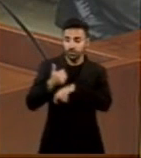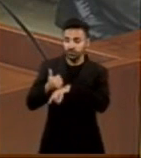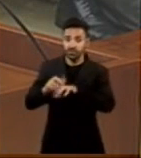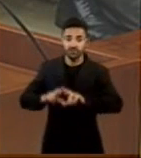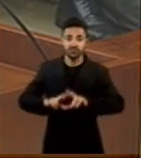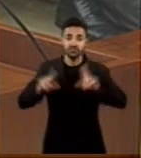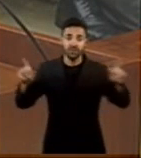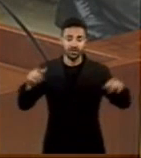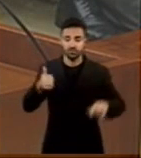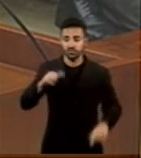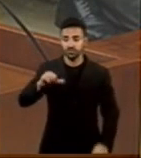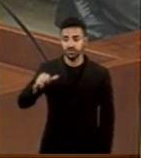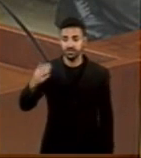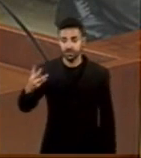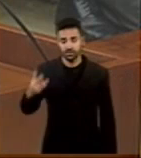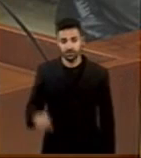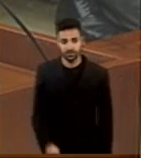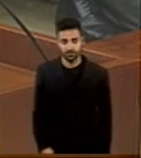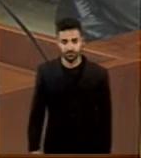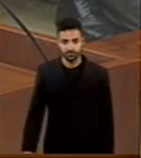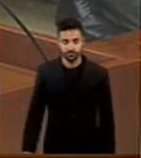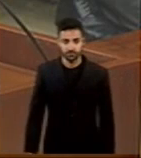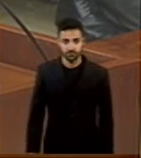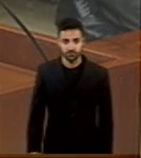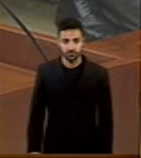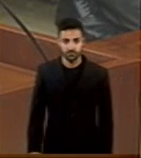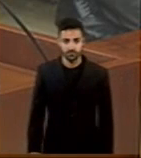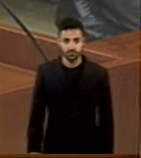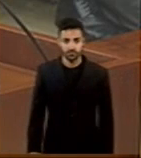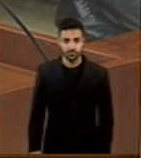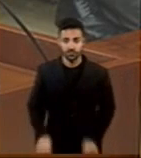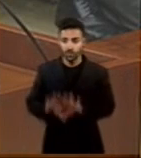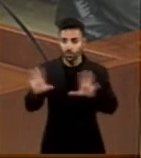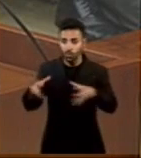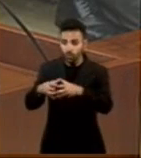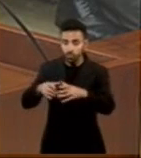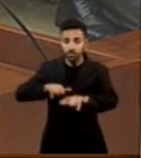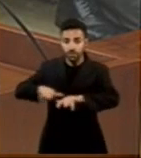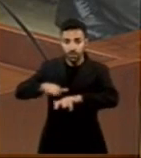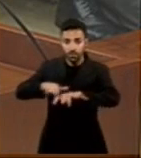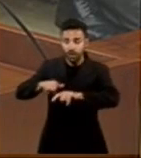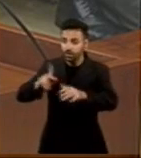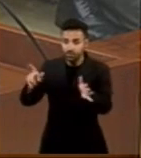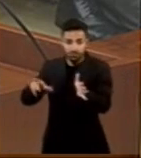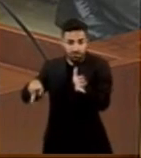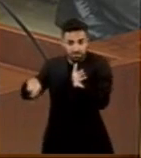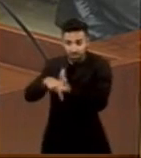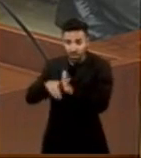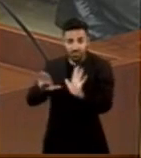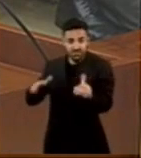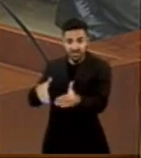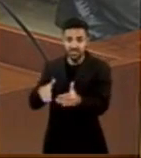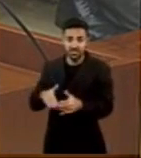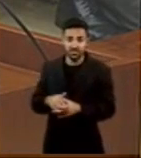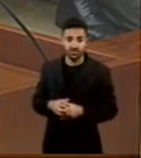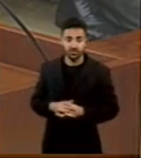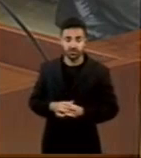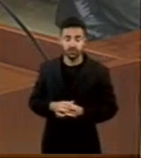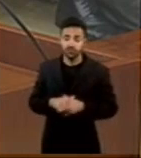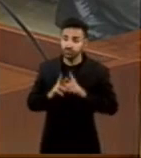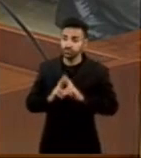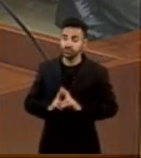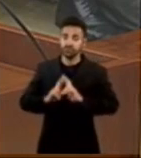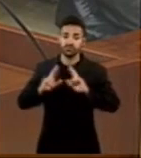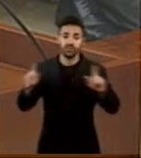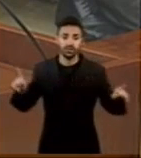93 e para fazer com que trabalhadores que têm uma lei específica a mesma coisa,